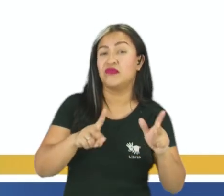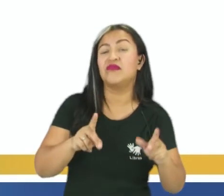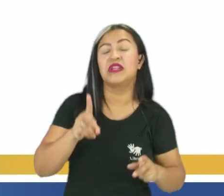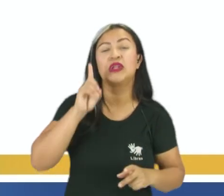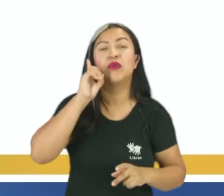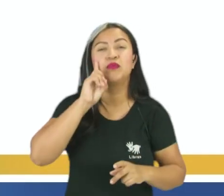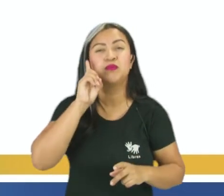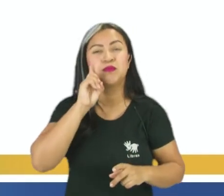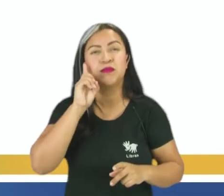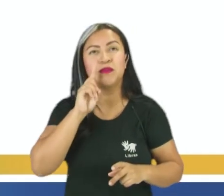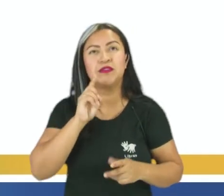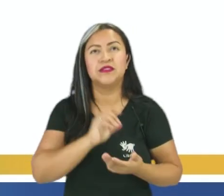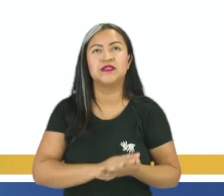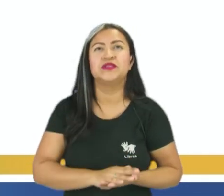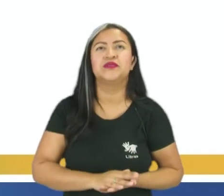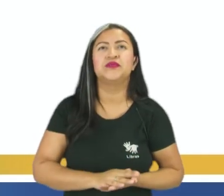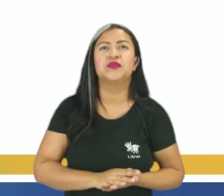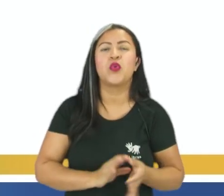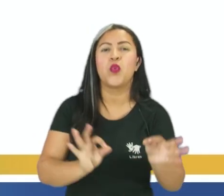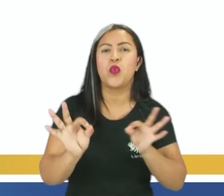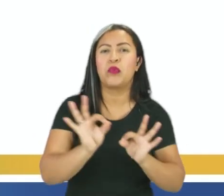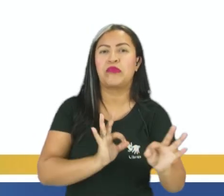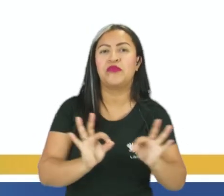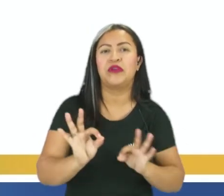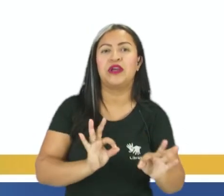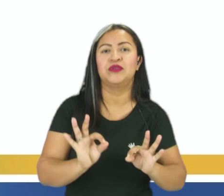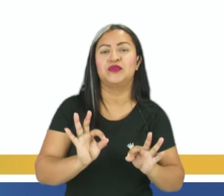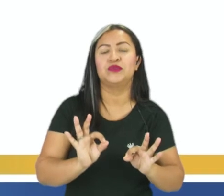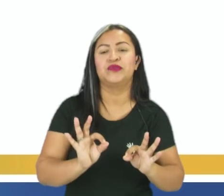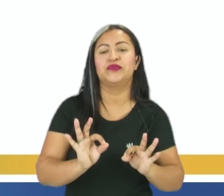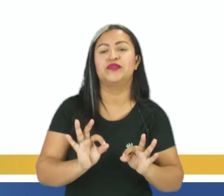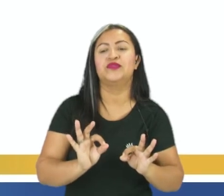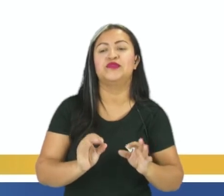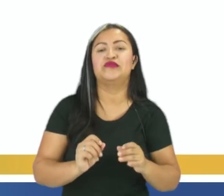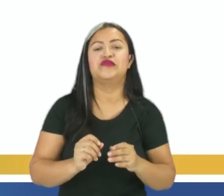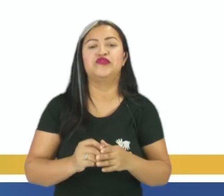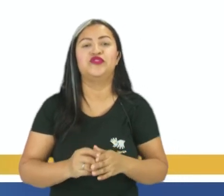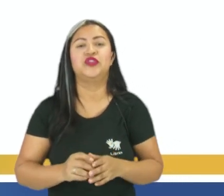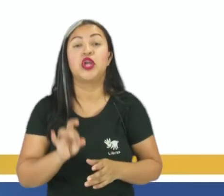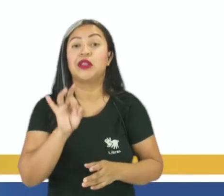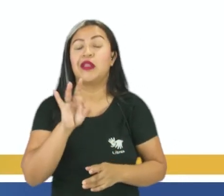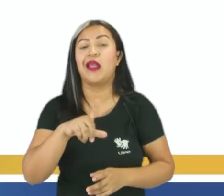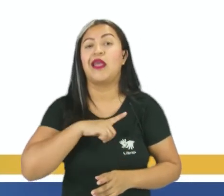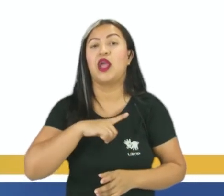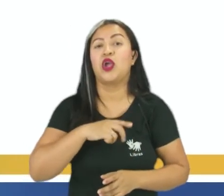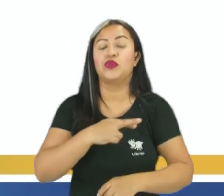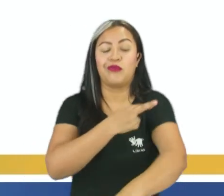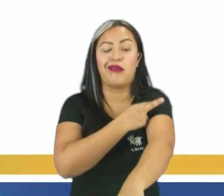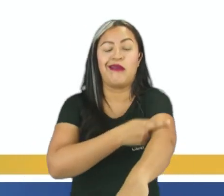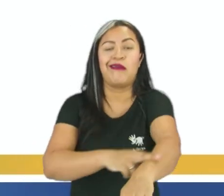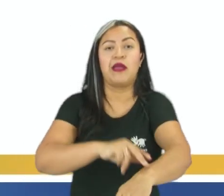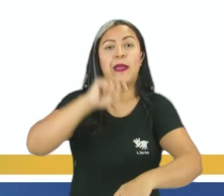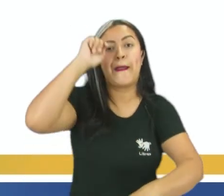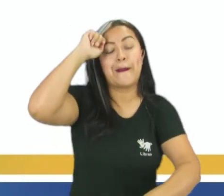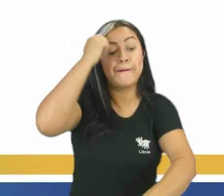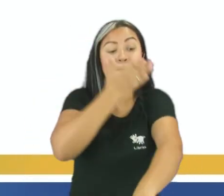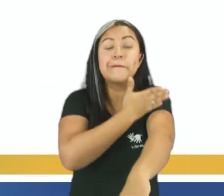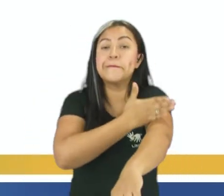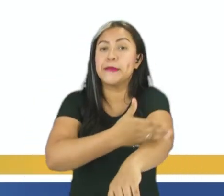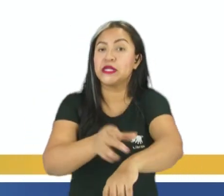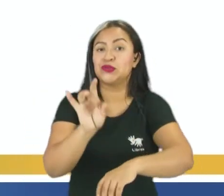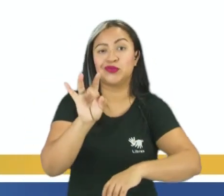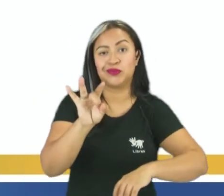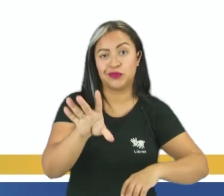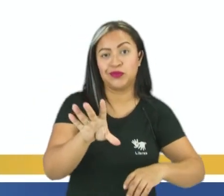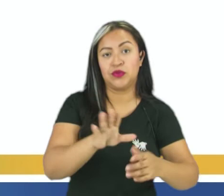pessoal? O projeto de embranquecimento com a vinda aí dos imigrantes para o Brasil, né? A